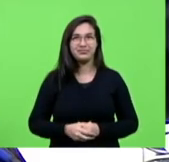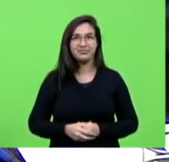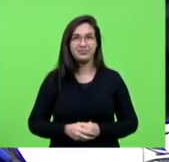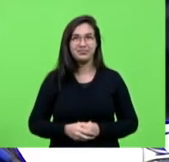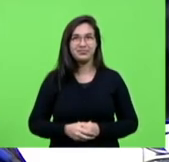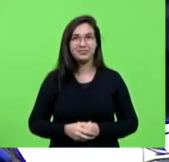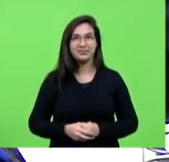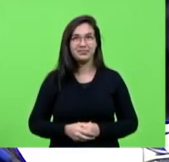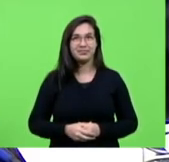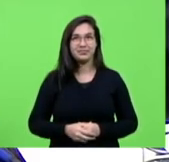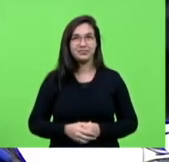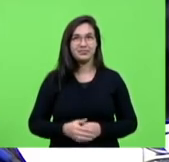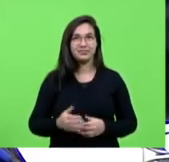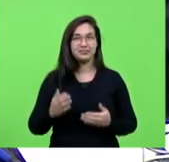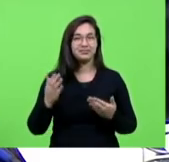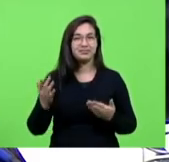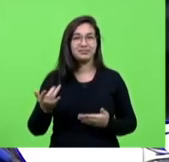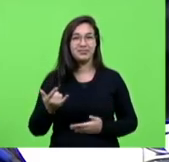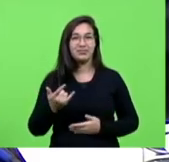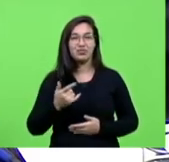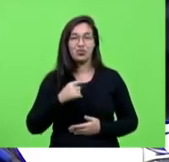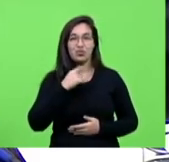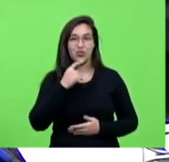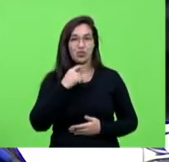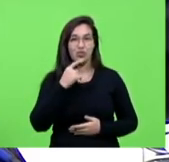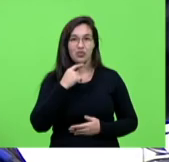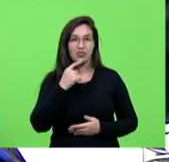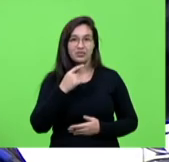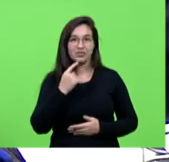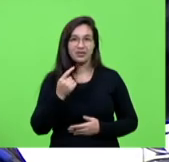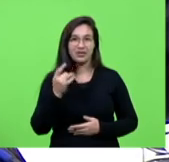Não tem capacidade e maturidade